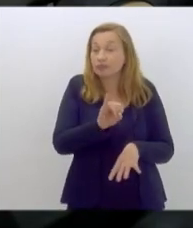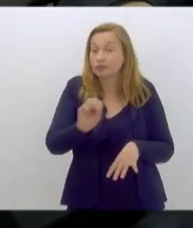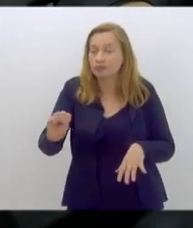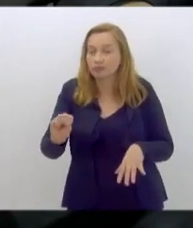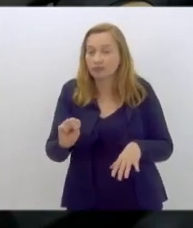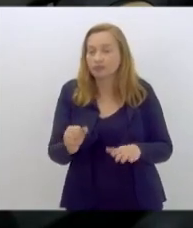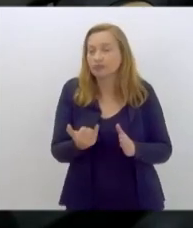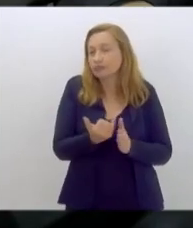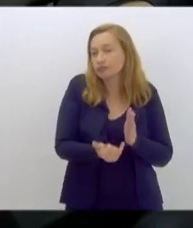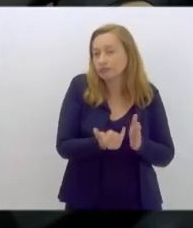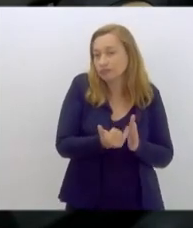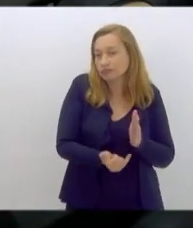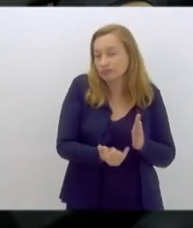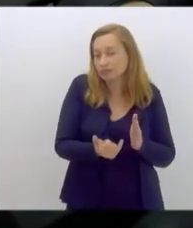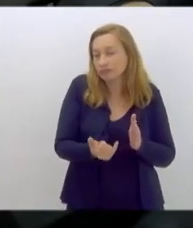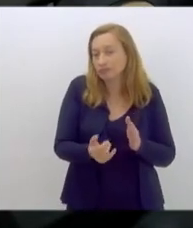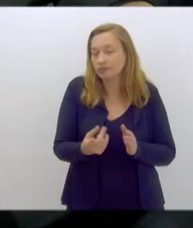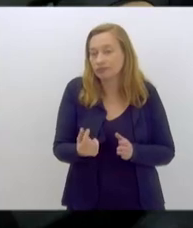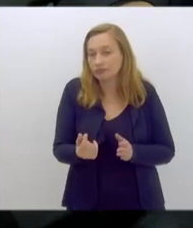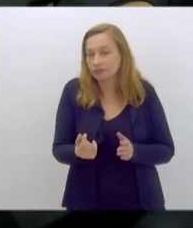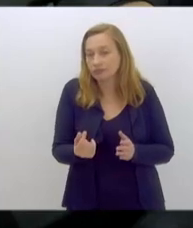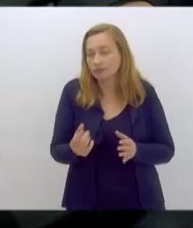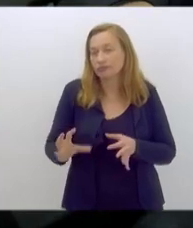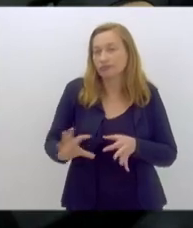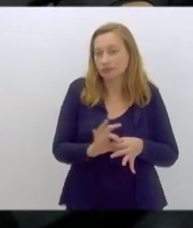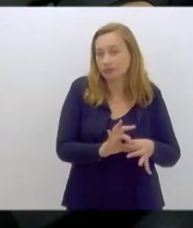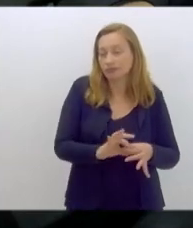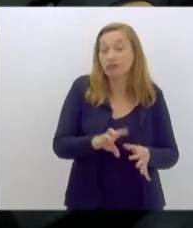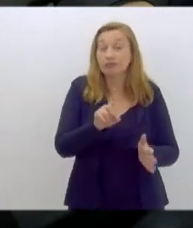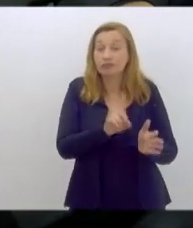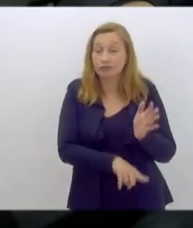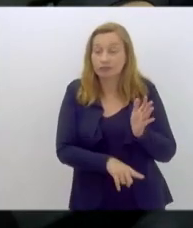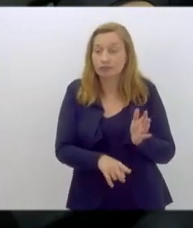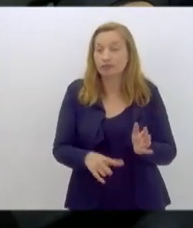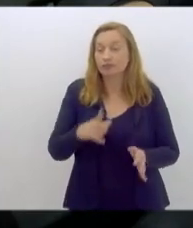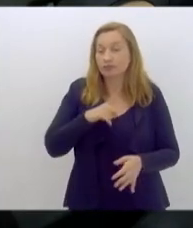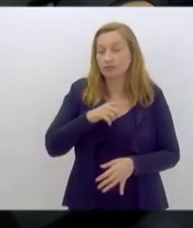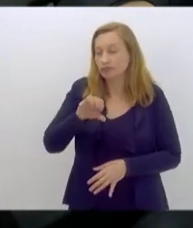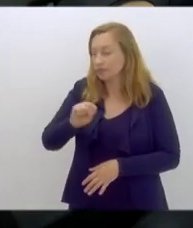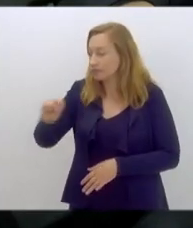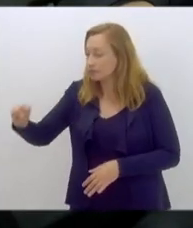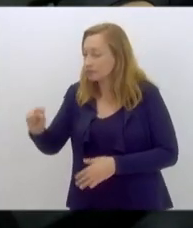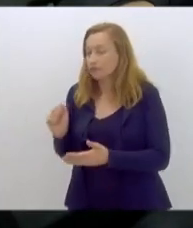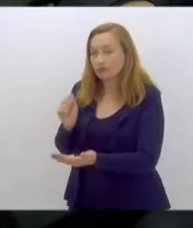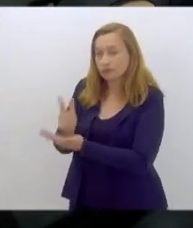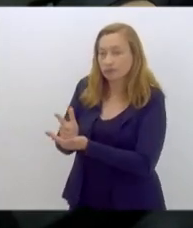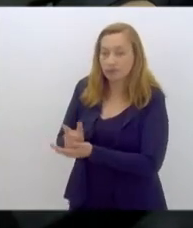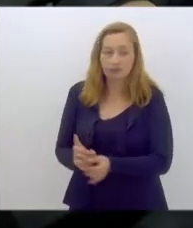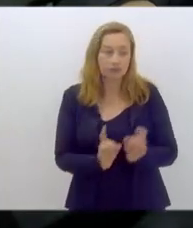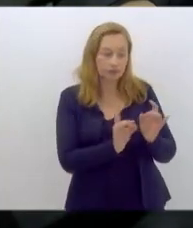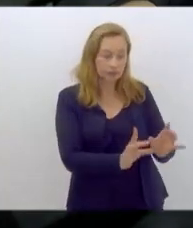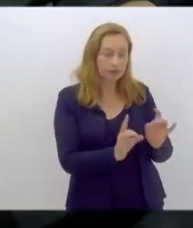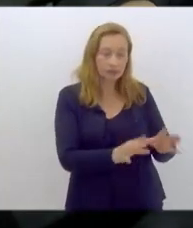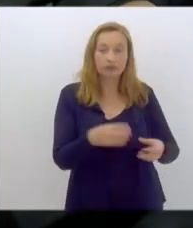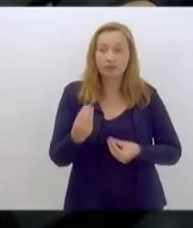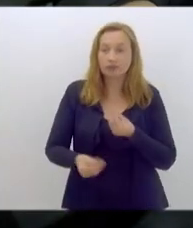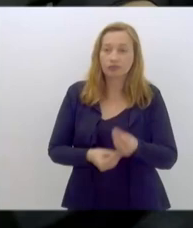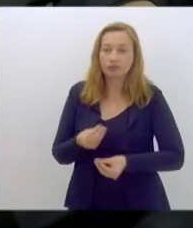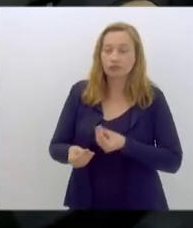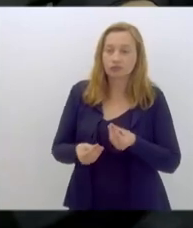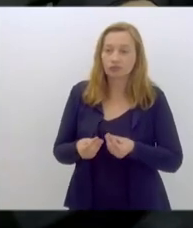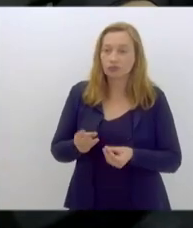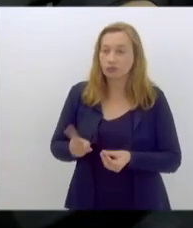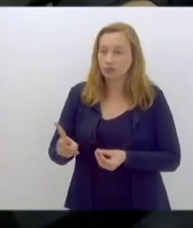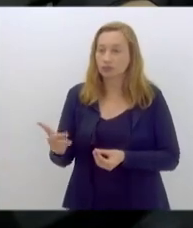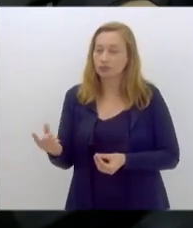sobre valor agregado a diferença entre o que eu tive de ICMS na compra e na venda então como eu mantive